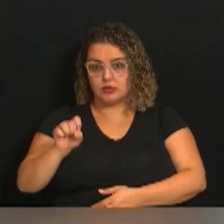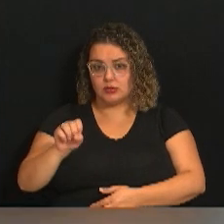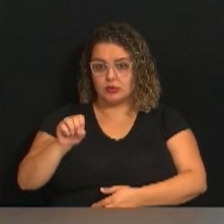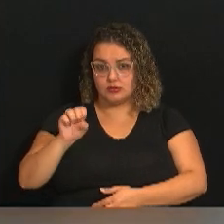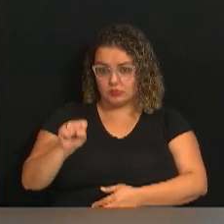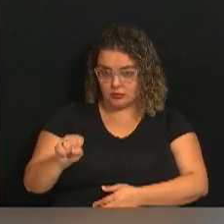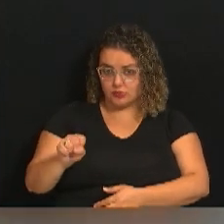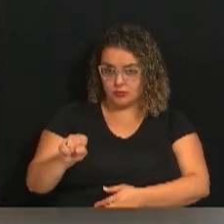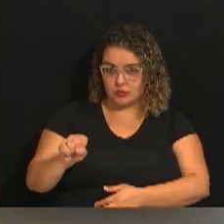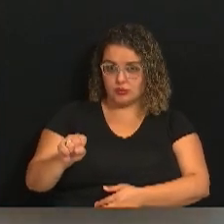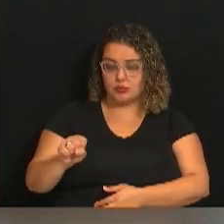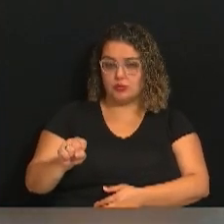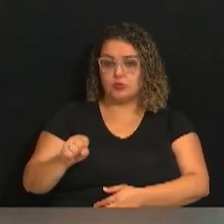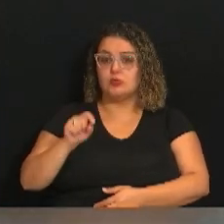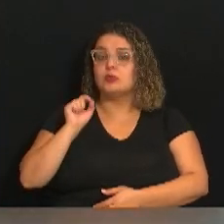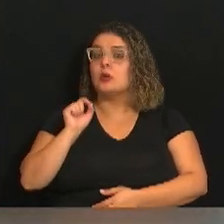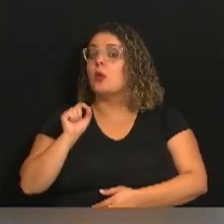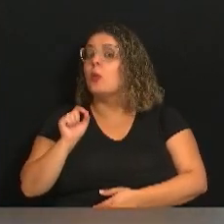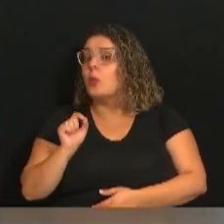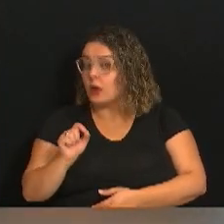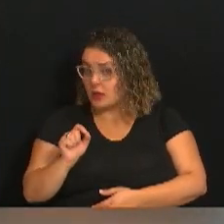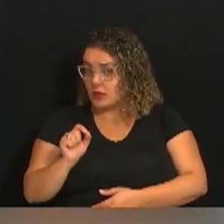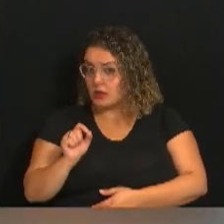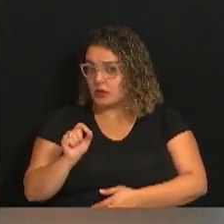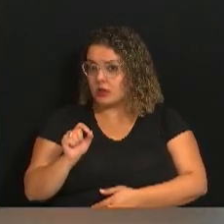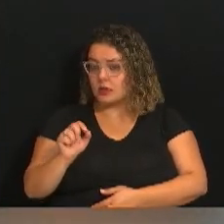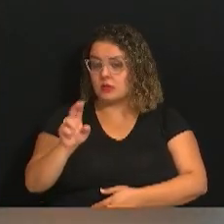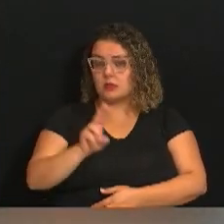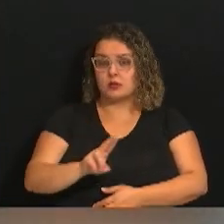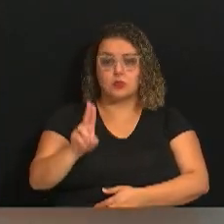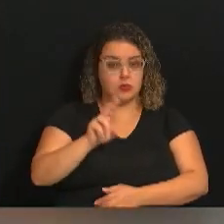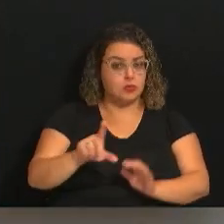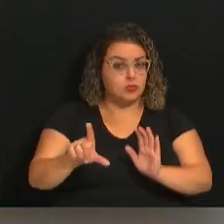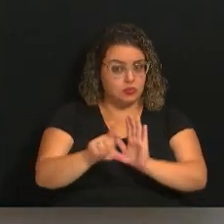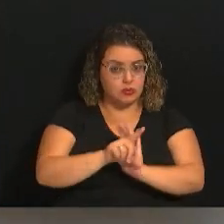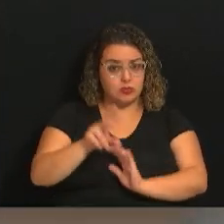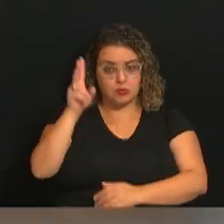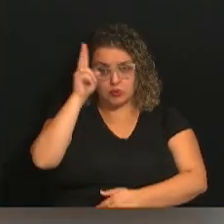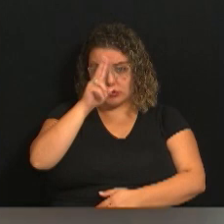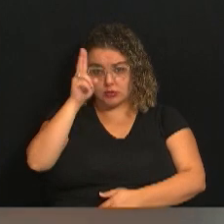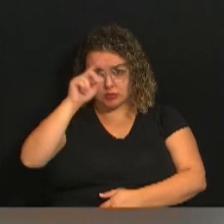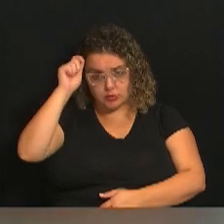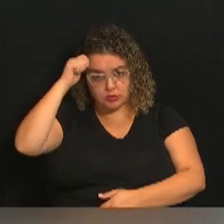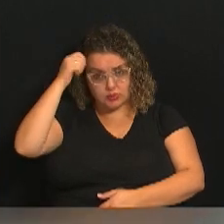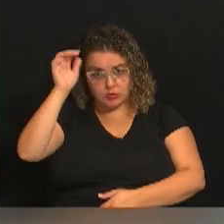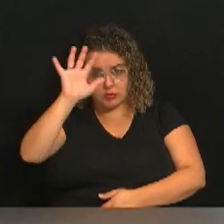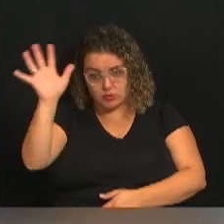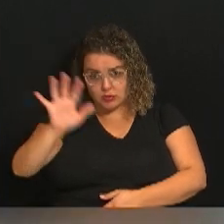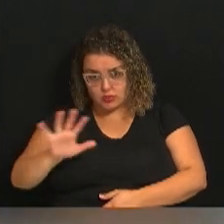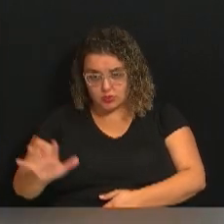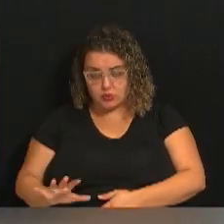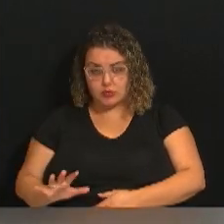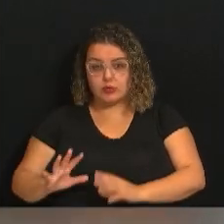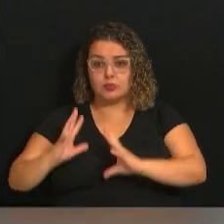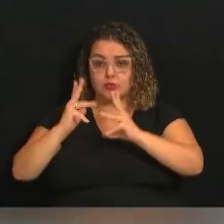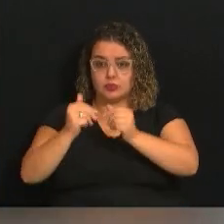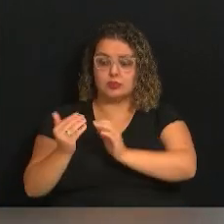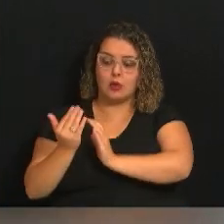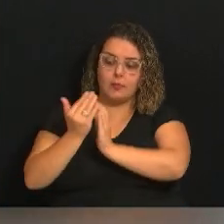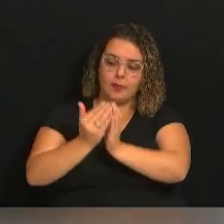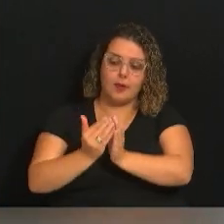é justamente a implementação da lei que traz a história da África e dos povos originários dentro das